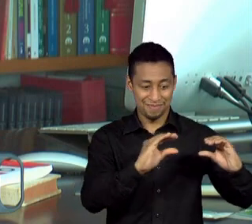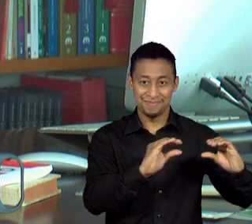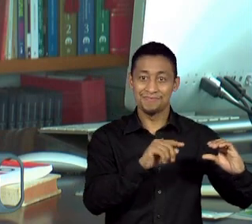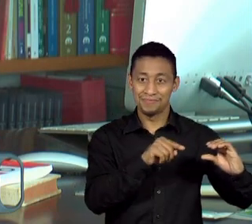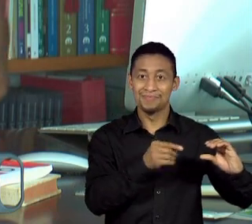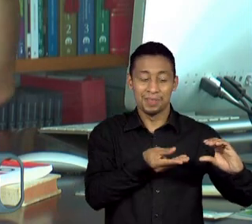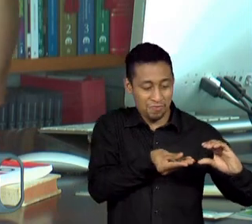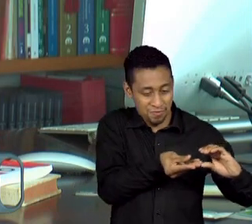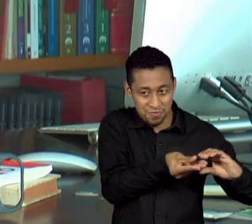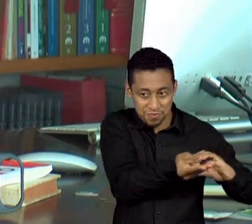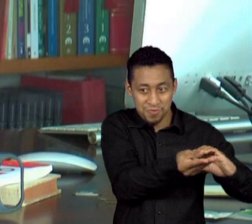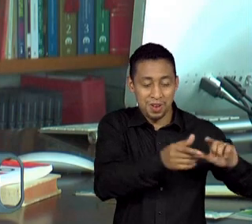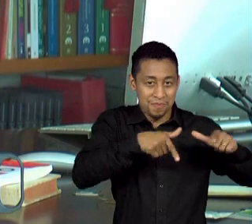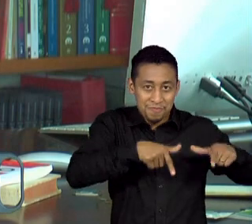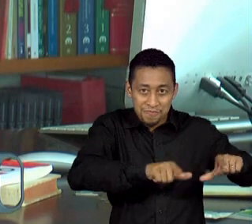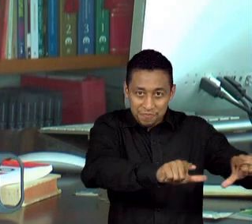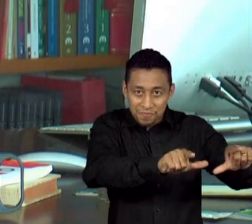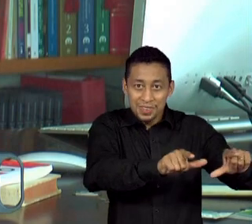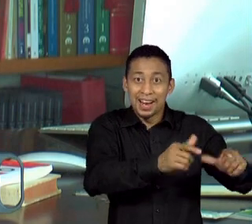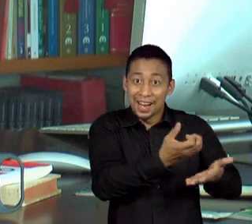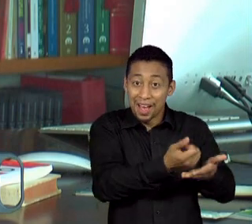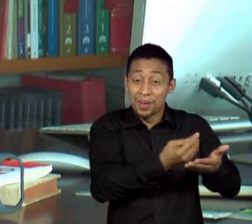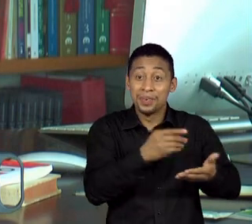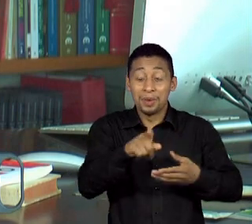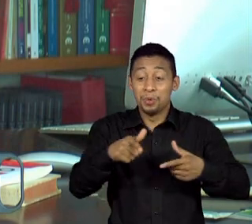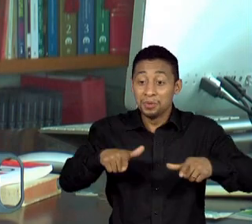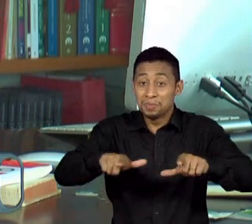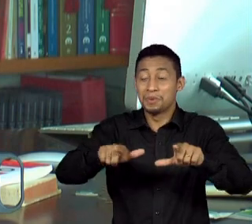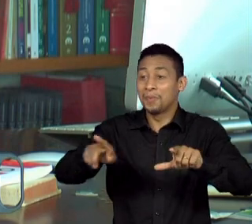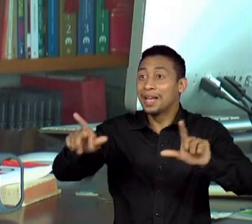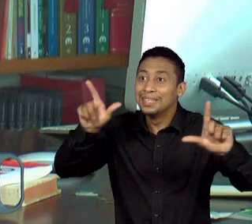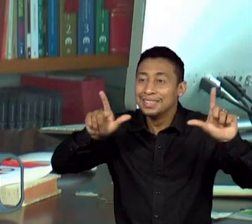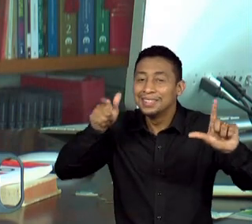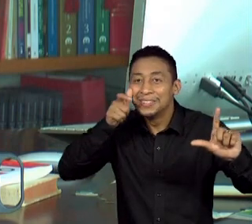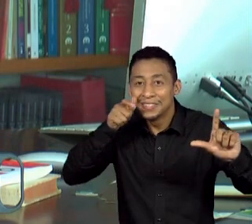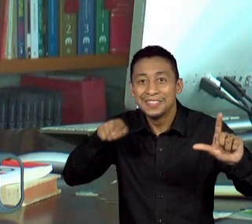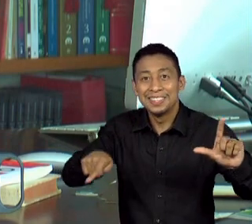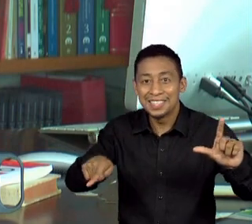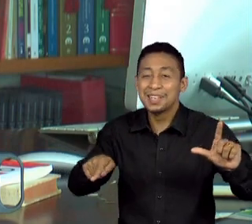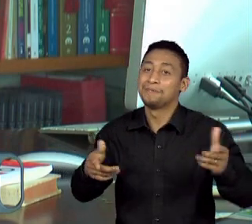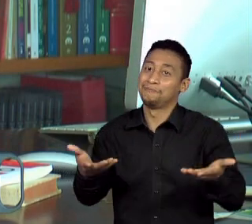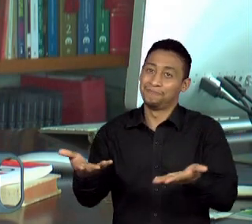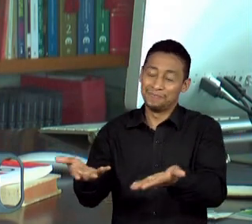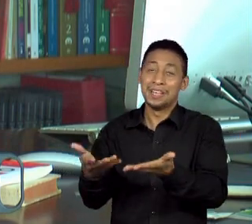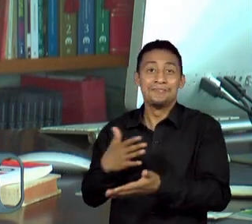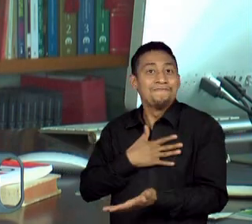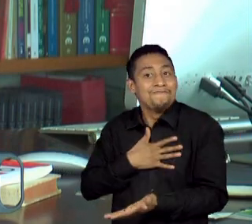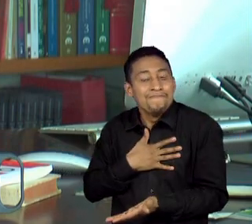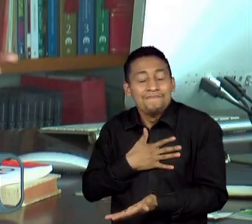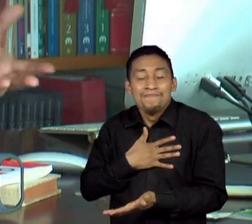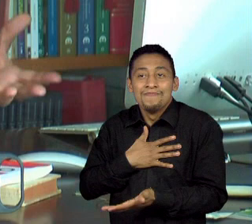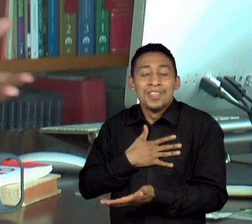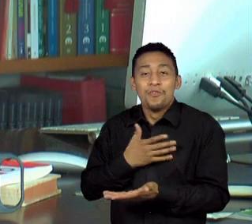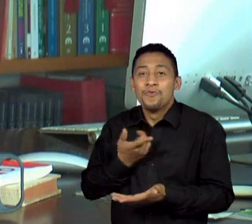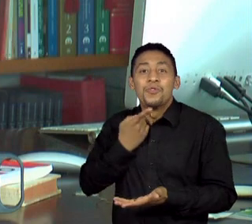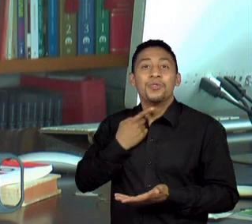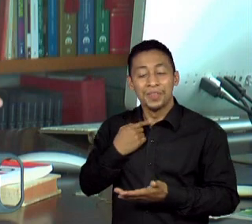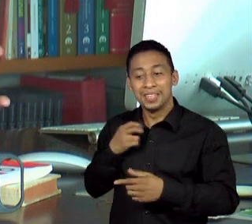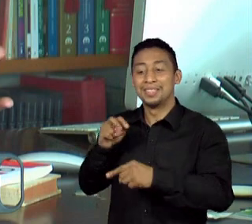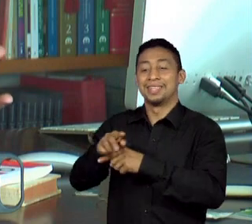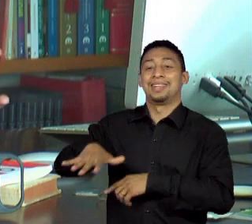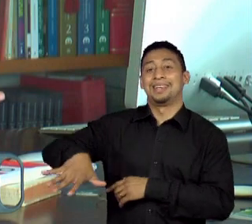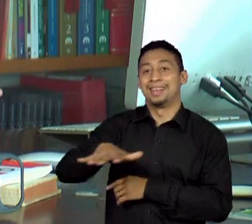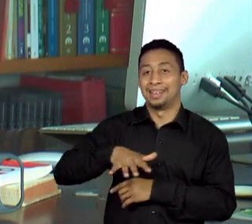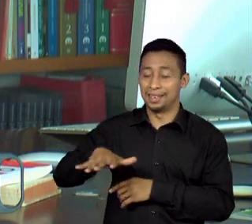éramos, os atores, os protagonistas eram atores negros, né? Isso era muito importante, mesmo que os roteiristas naquele ponto ali